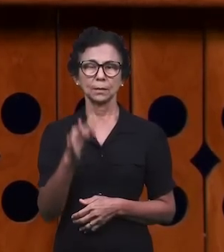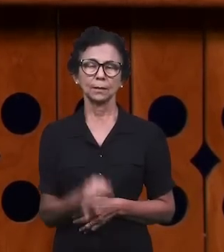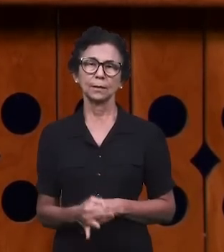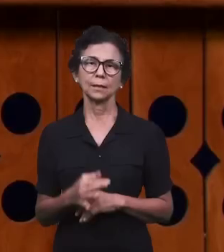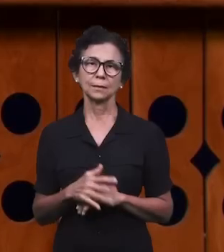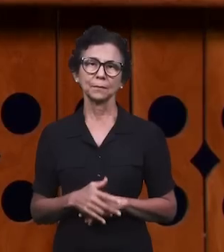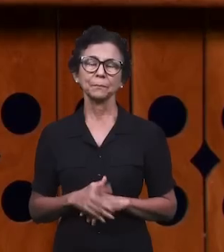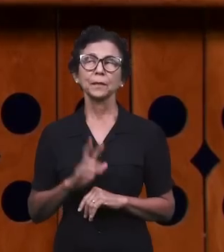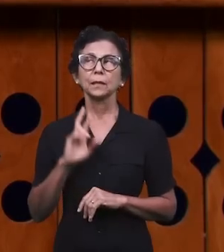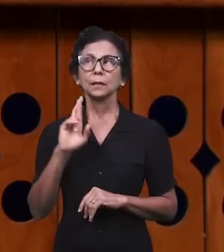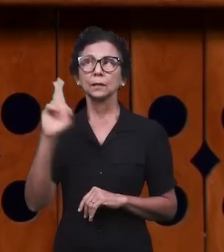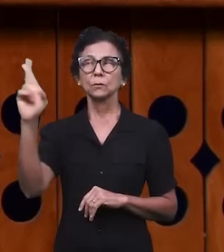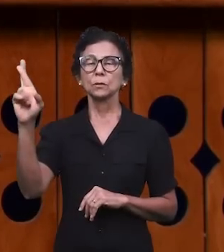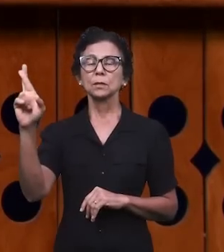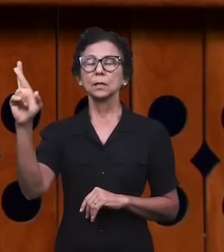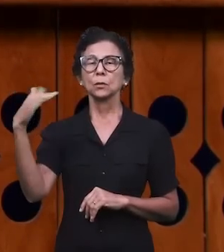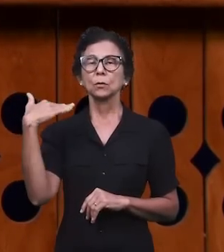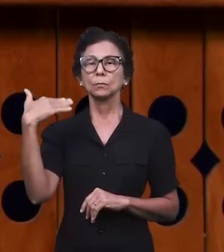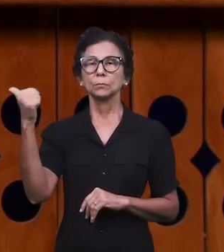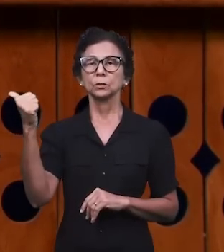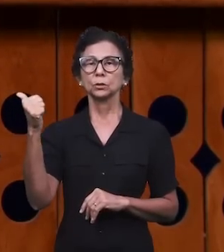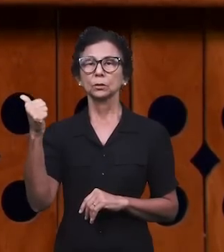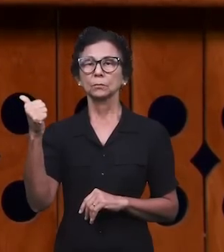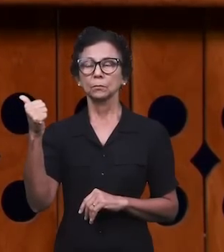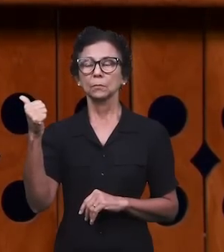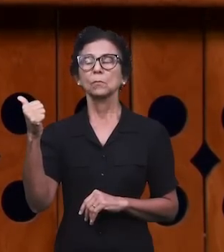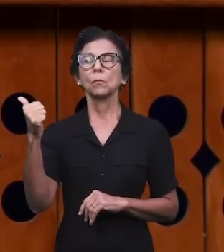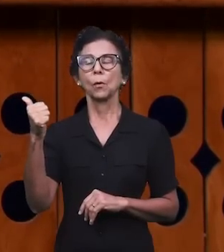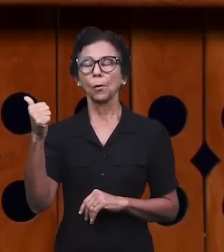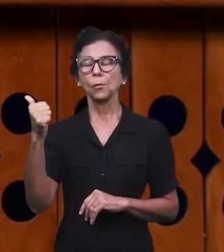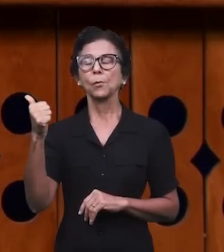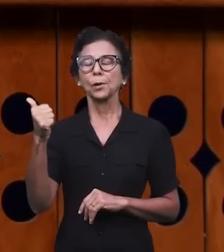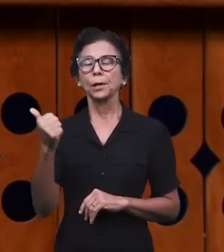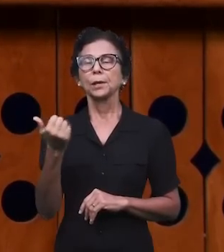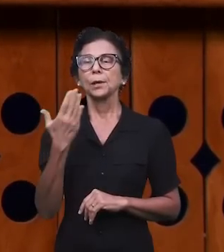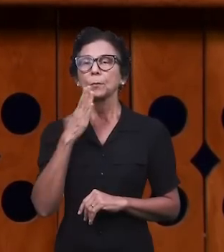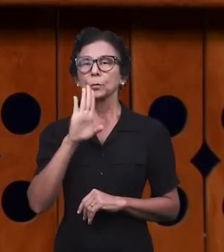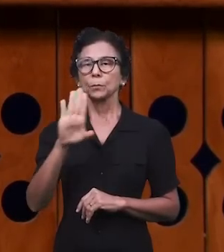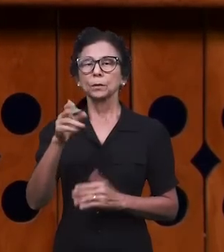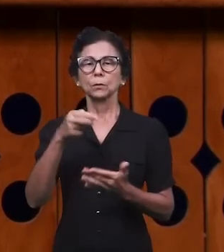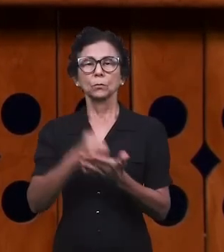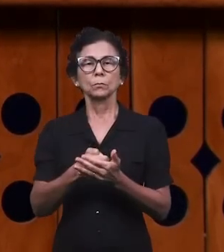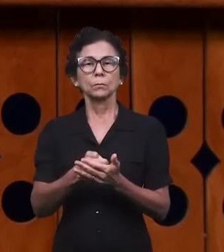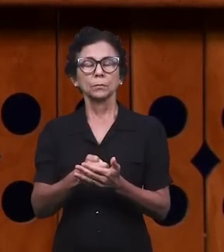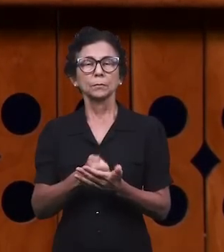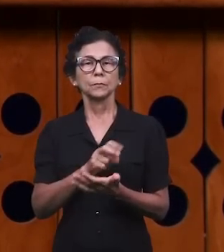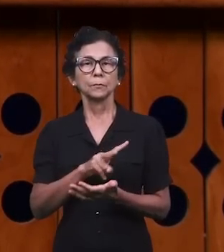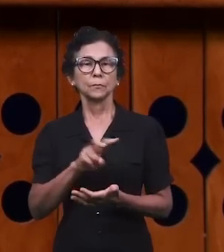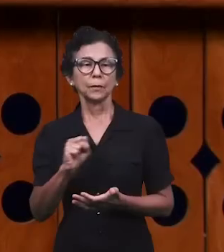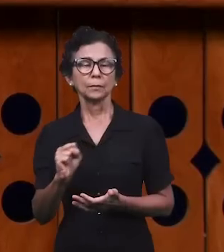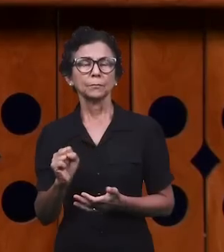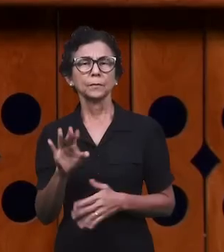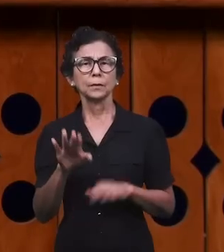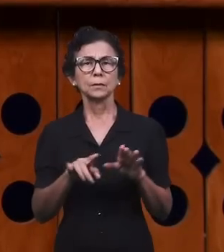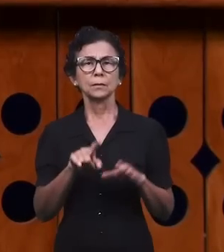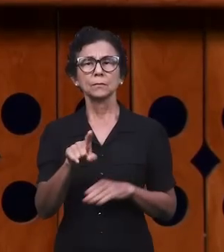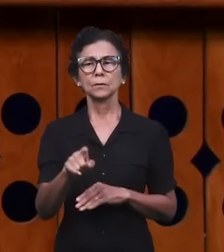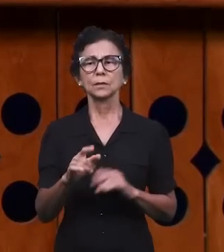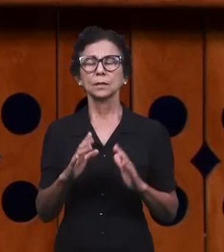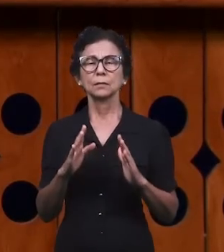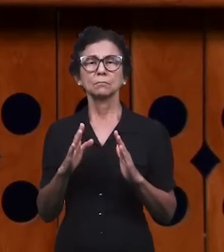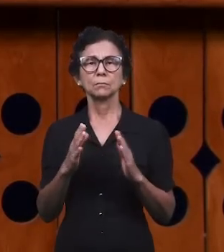chamou, Ele é verdadeiro, Ele é fiel para fazer cumprir tudo aquilo que um dia Ele me prometeu. Então, muitas vezes, você que é jovem, chega na